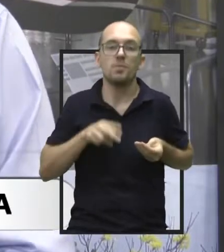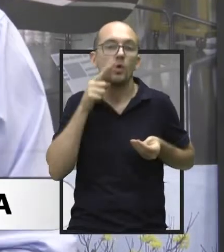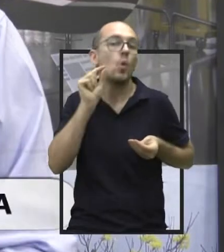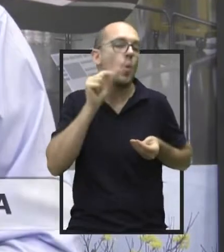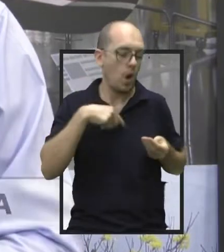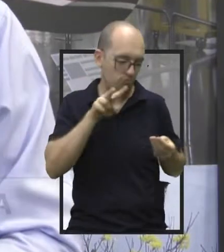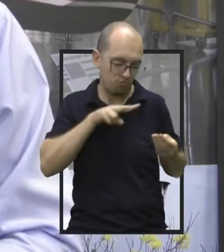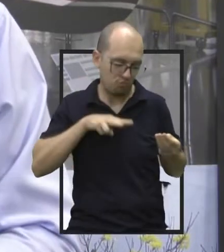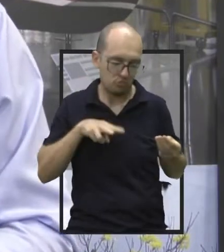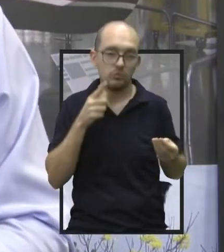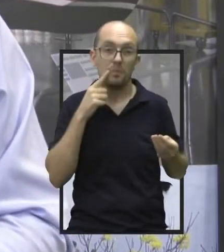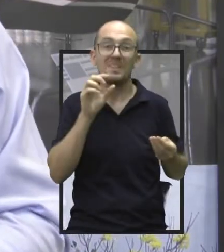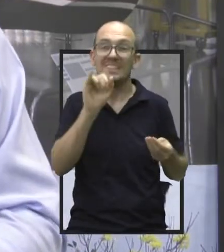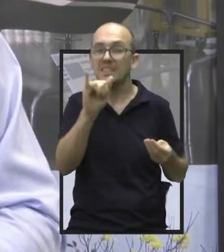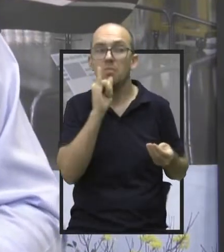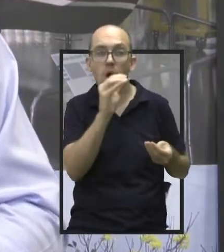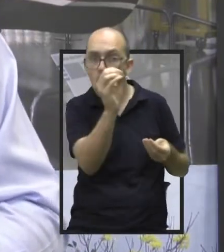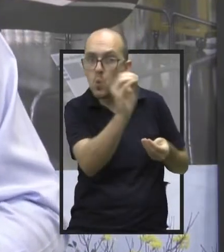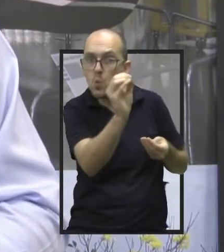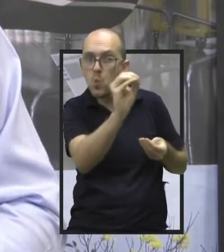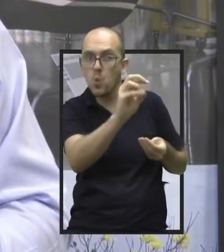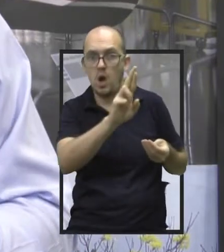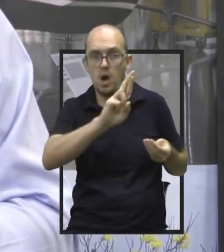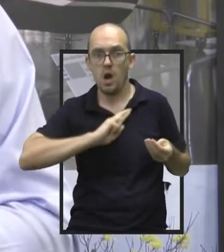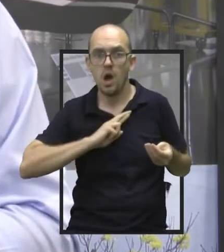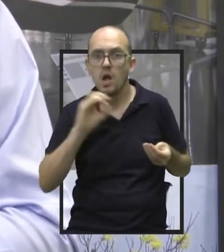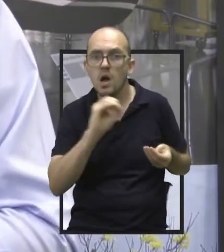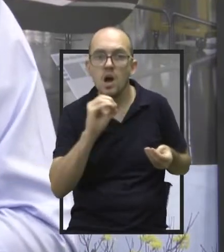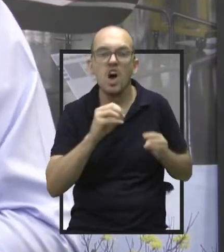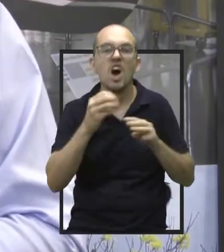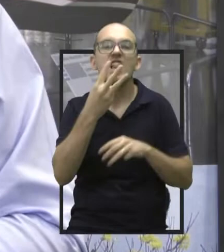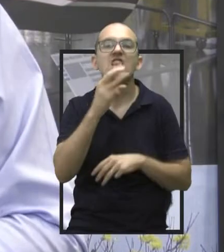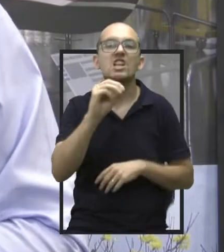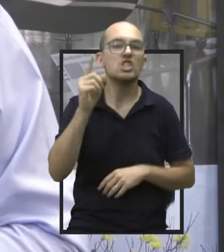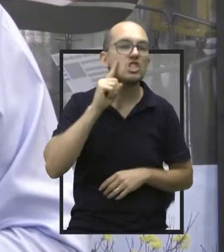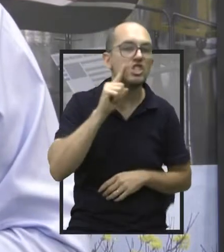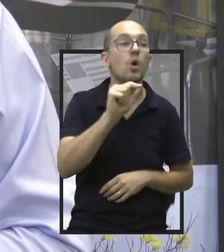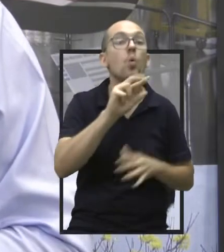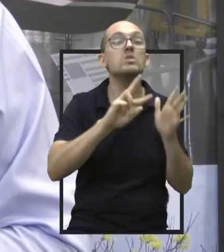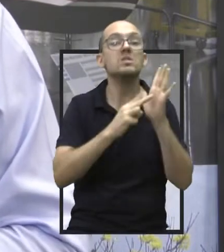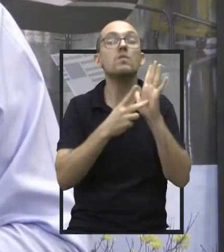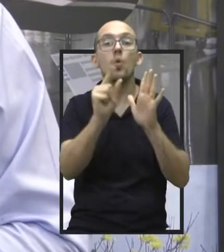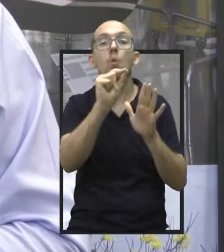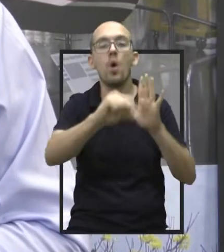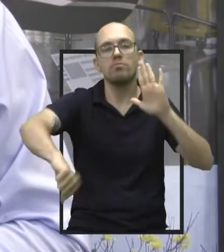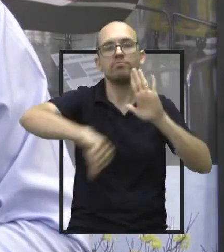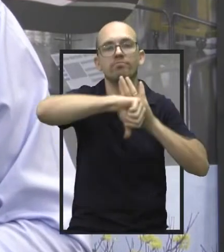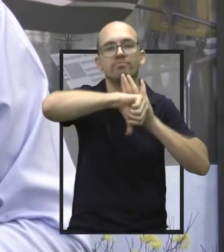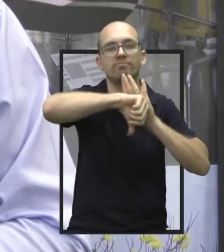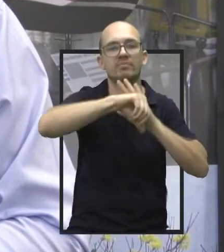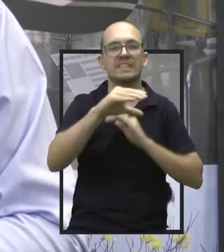A não resposta de requerimento em 30 dias, cabe